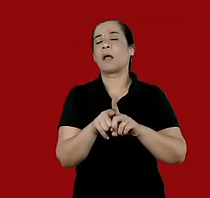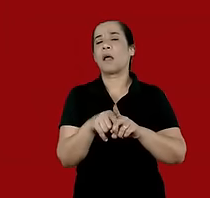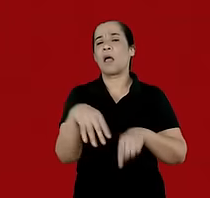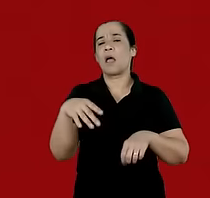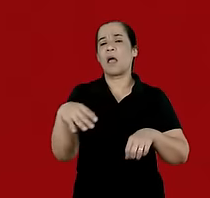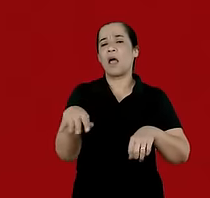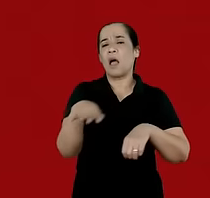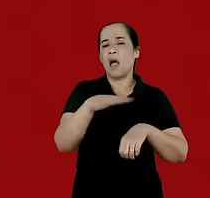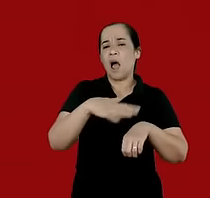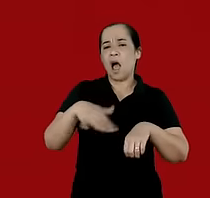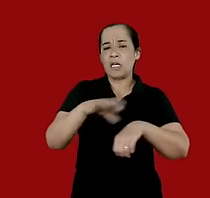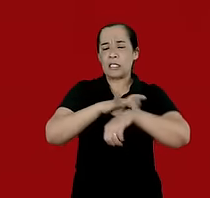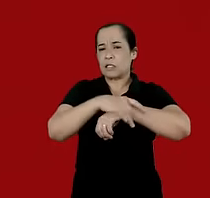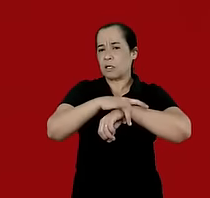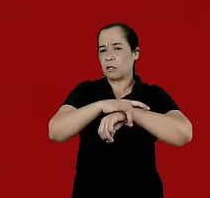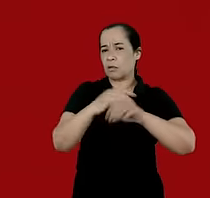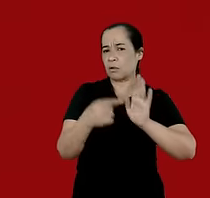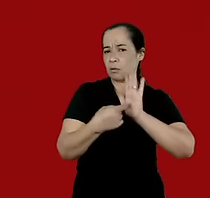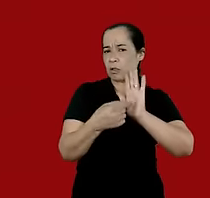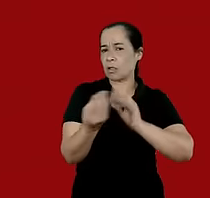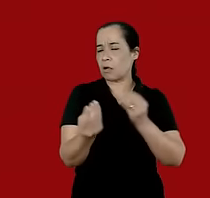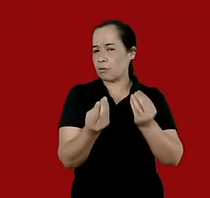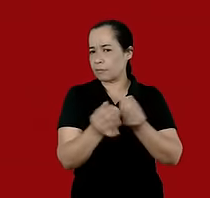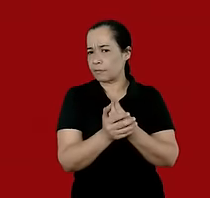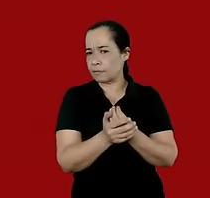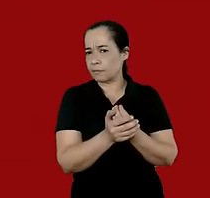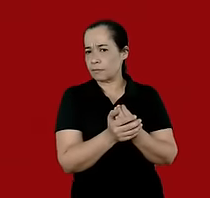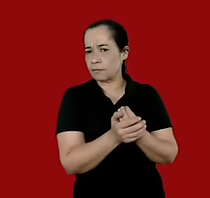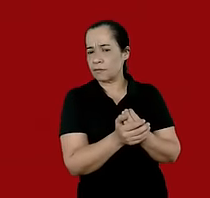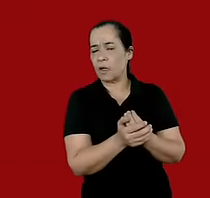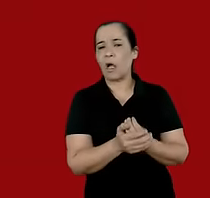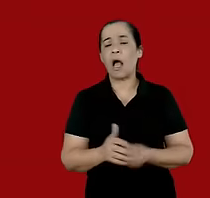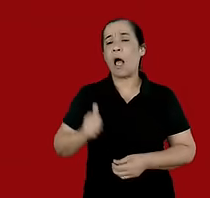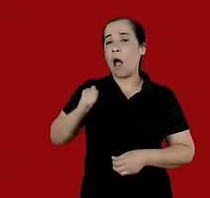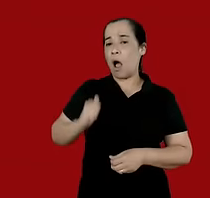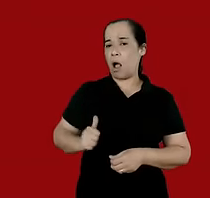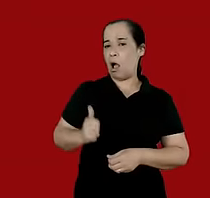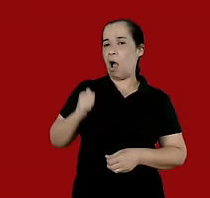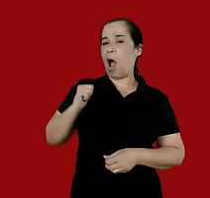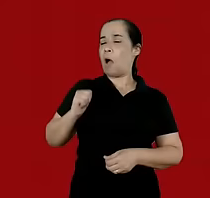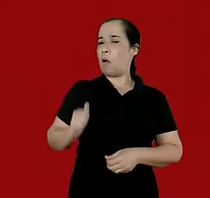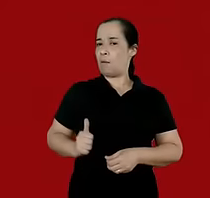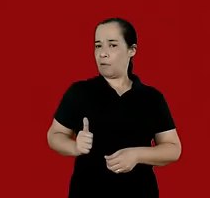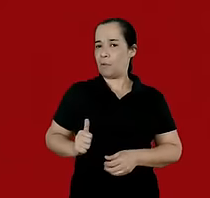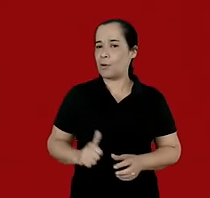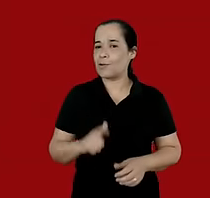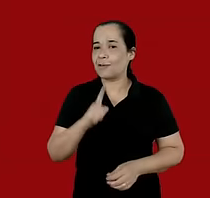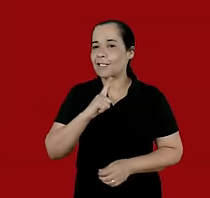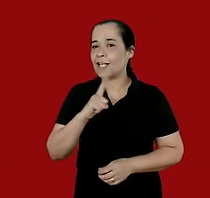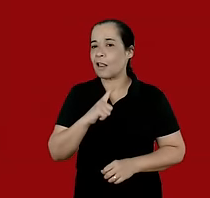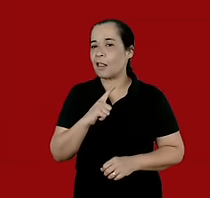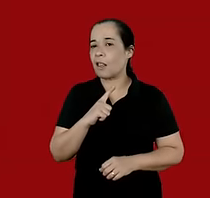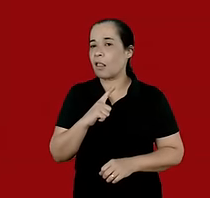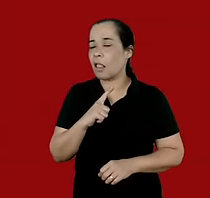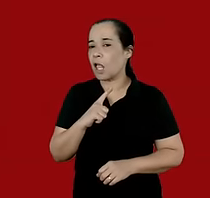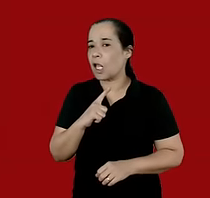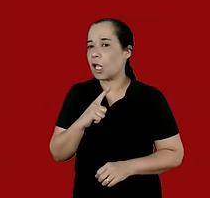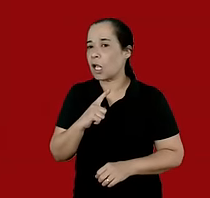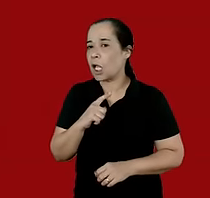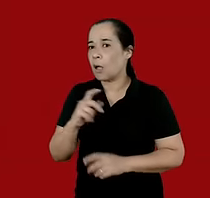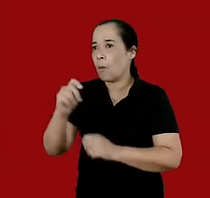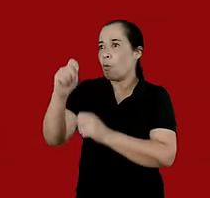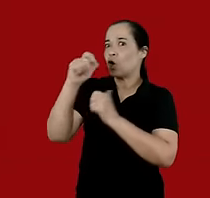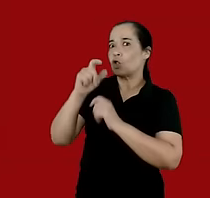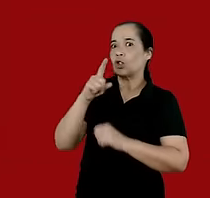traduz esse preço lucro é quanto que o o a bolsa Teoricamente está tem o prêmio de risco hoje embutido em relação às ntnb de